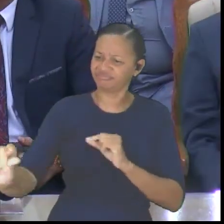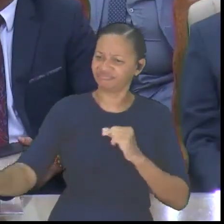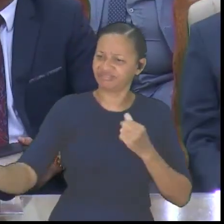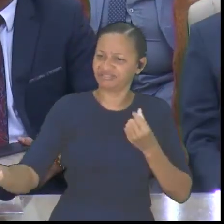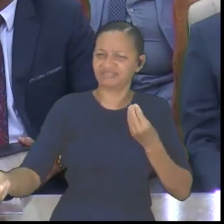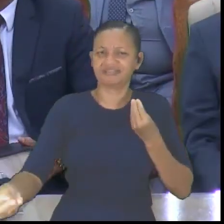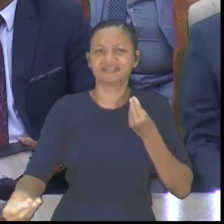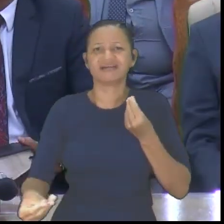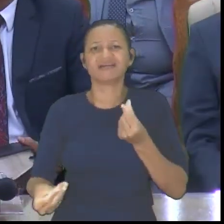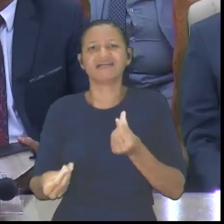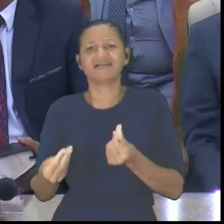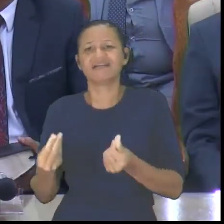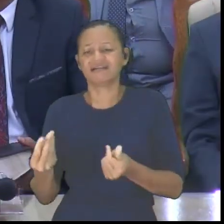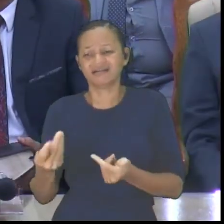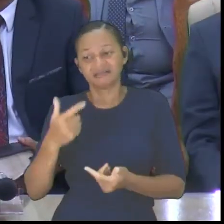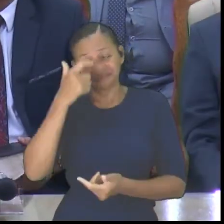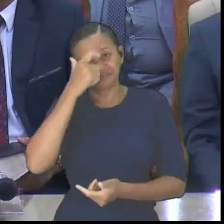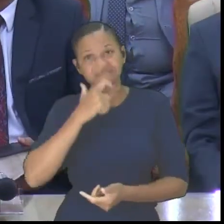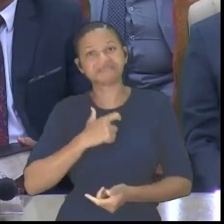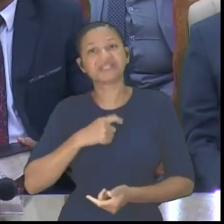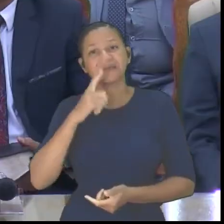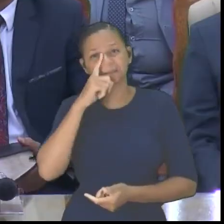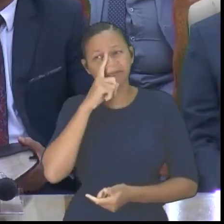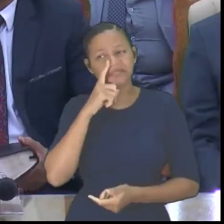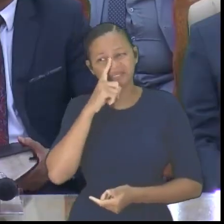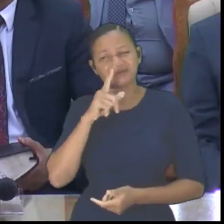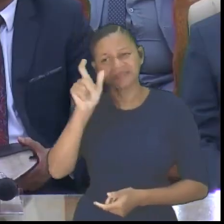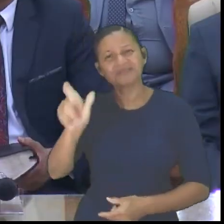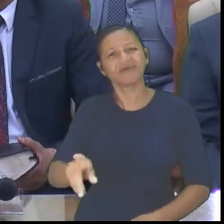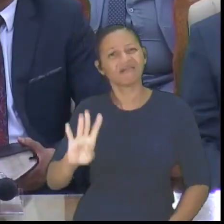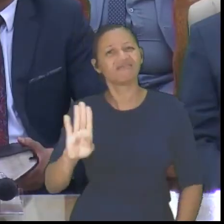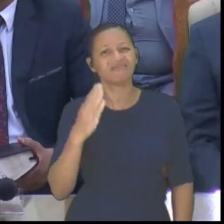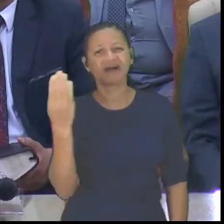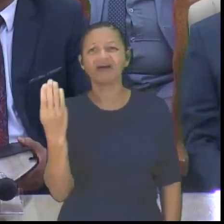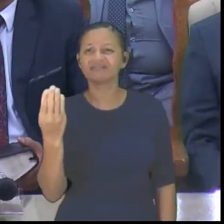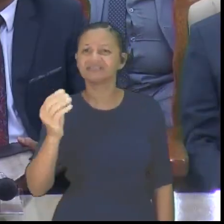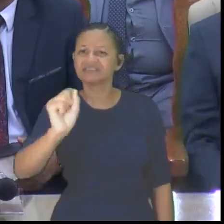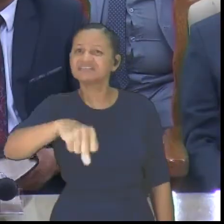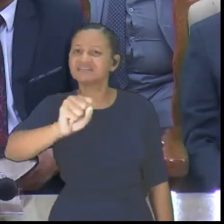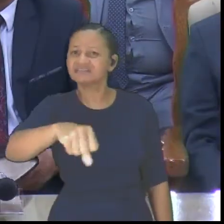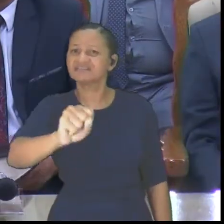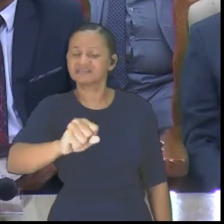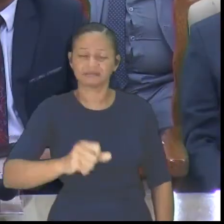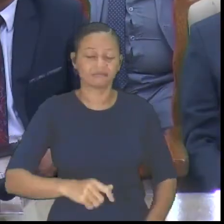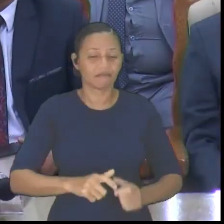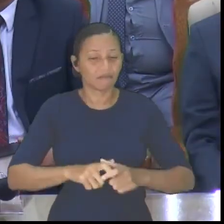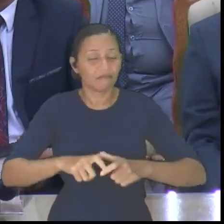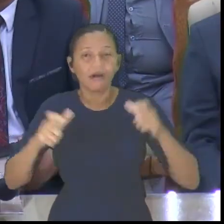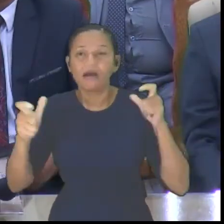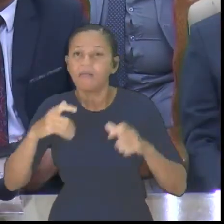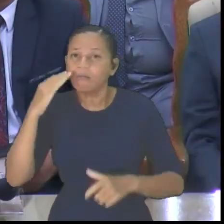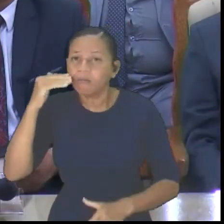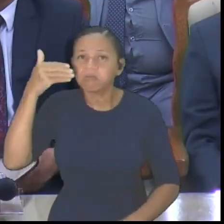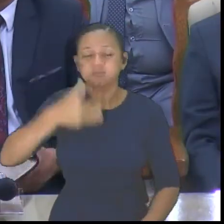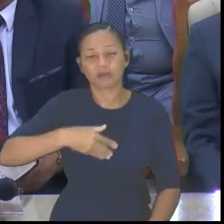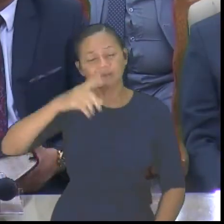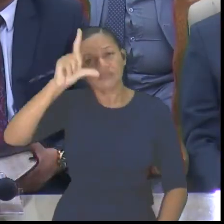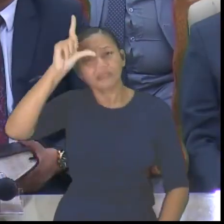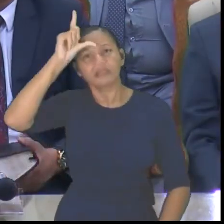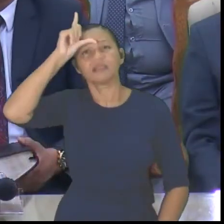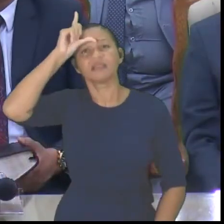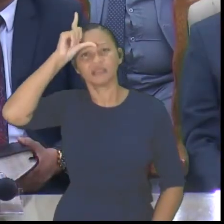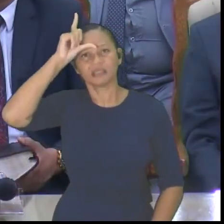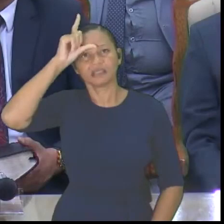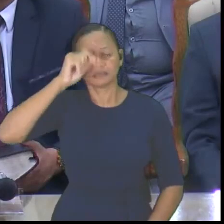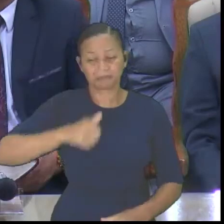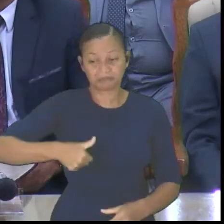corre o risco de ser traído. A maior prova de liderança da Bíblia Sagrada